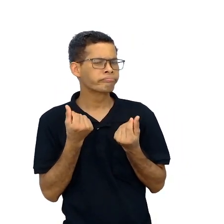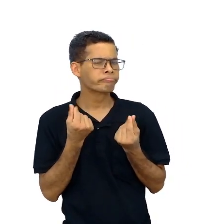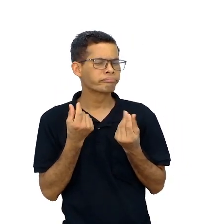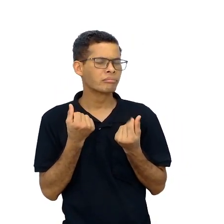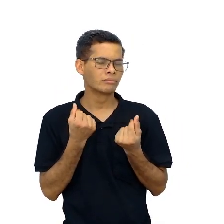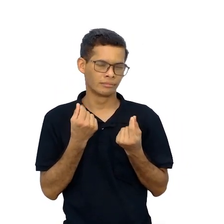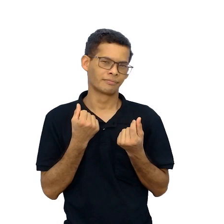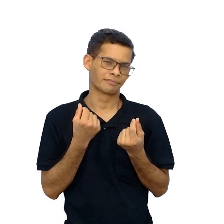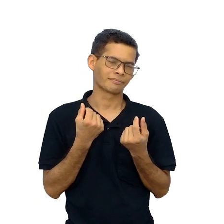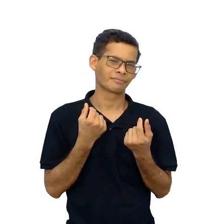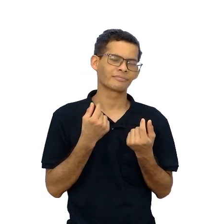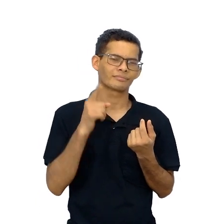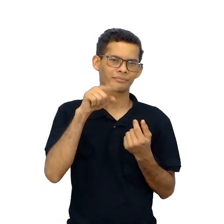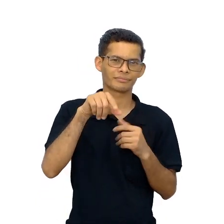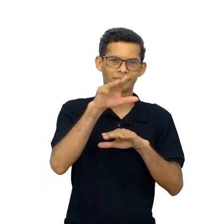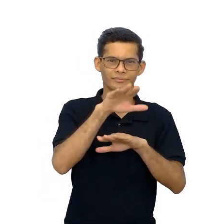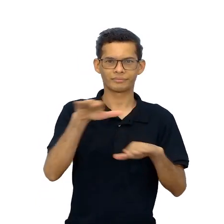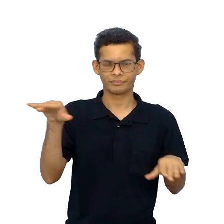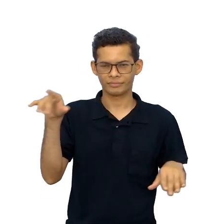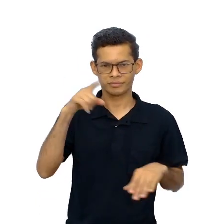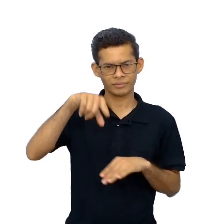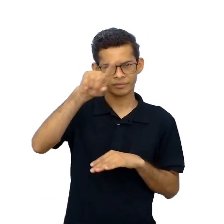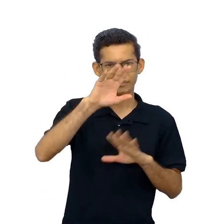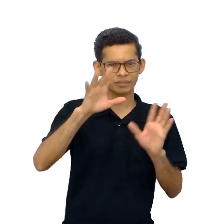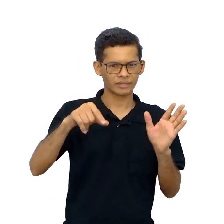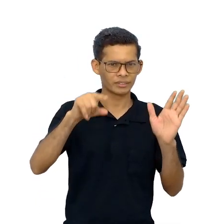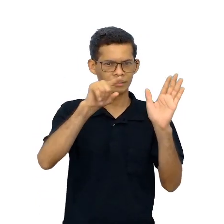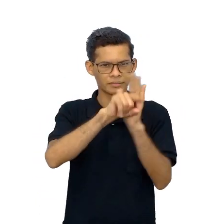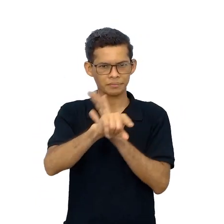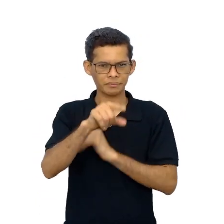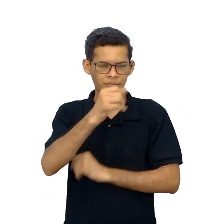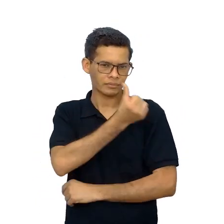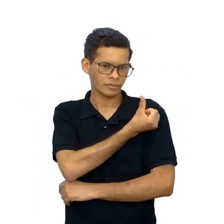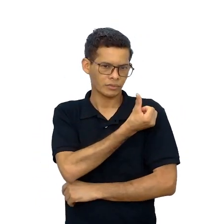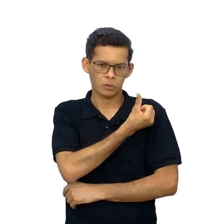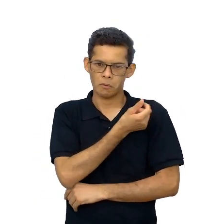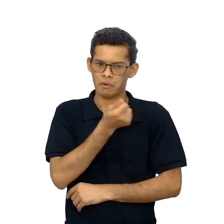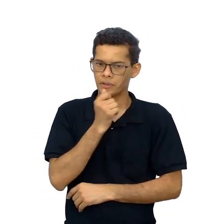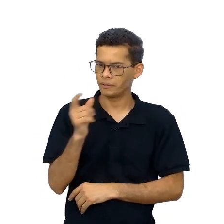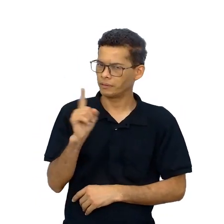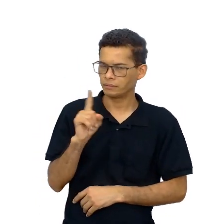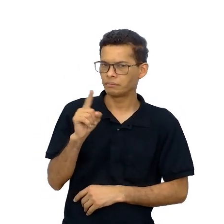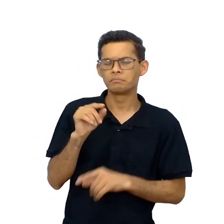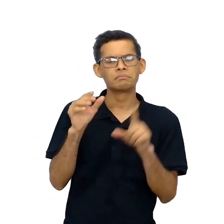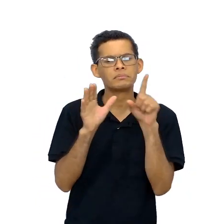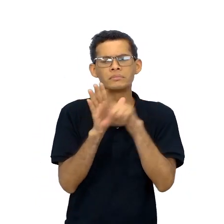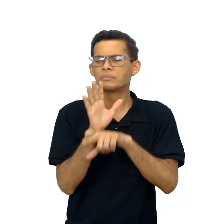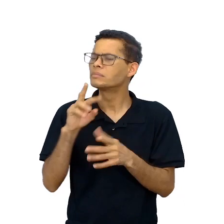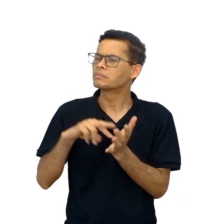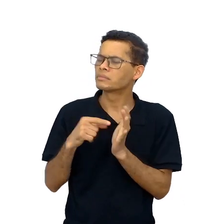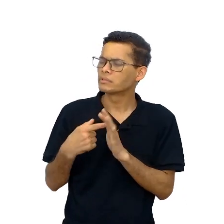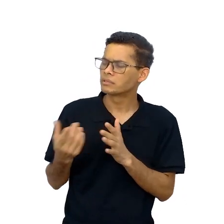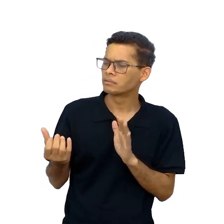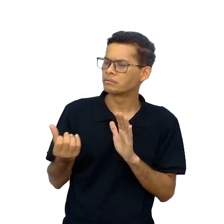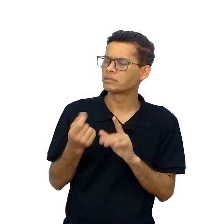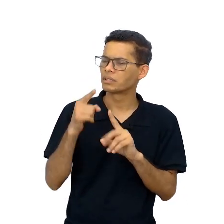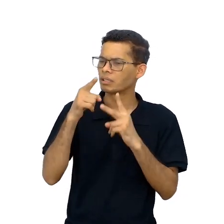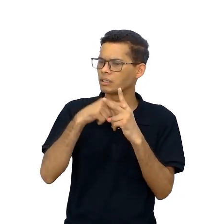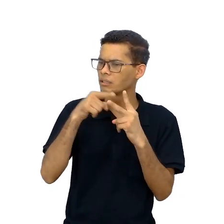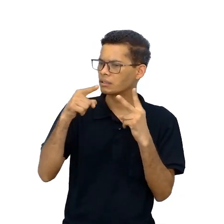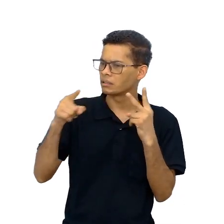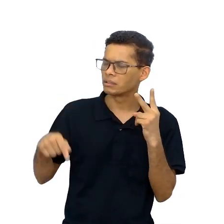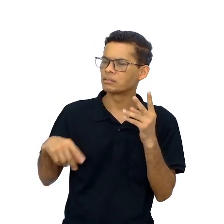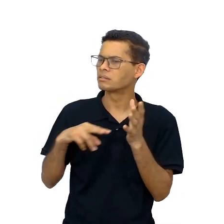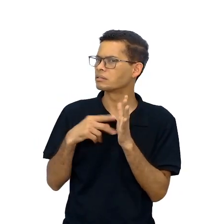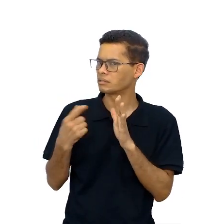muita criança, não sei se vocês já fizeram essa pergunta, mas o que é raiz quadrada, né? Porque na língua portuguesa,